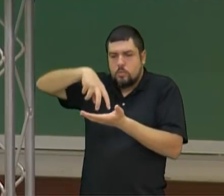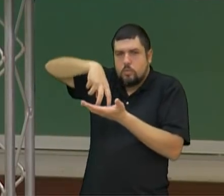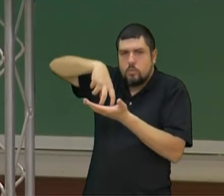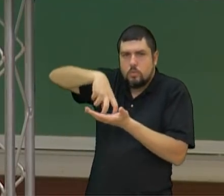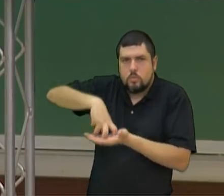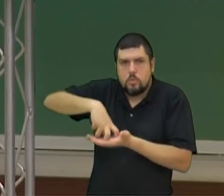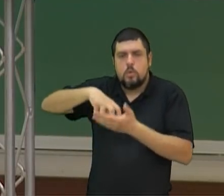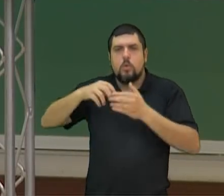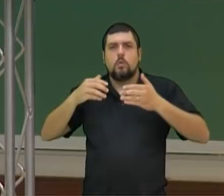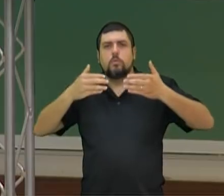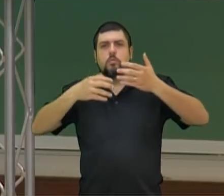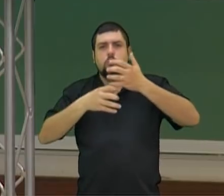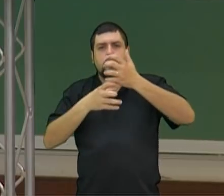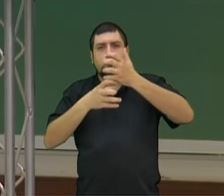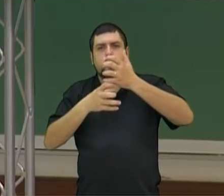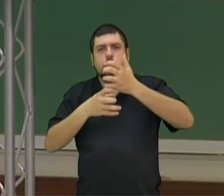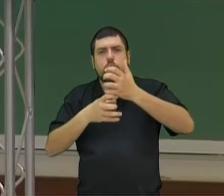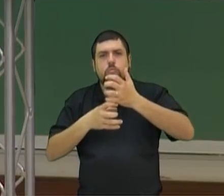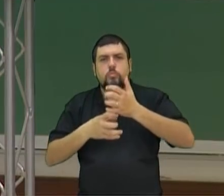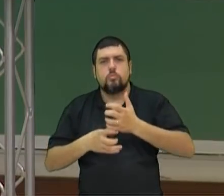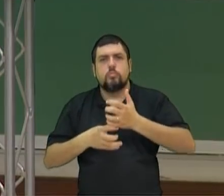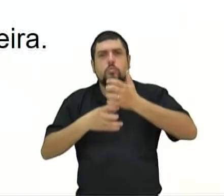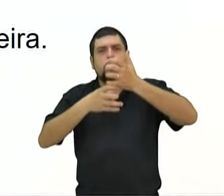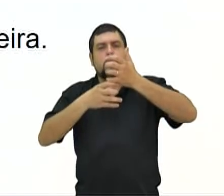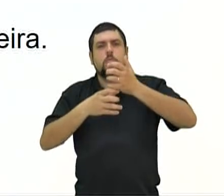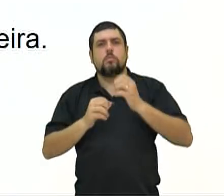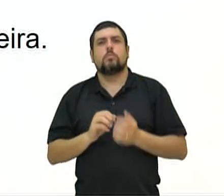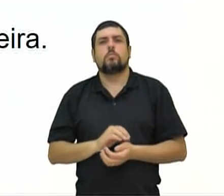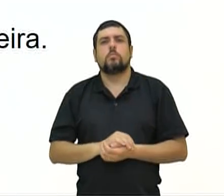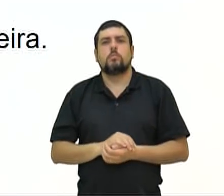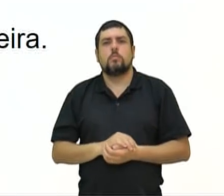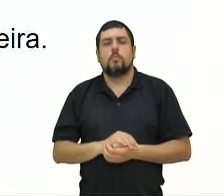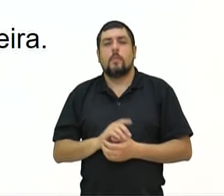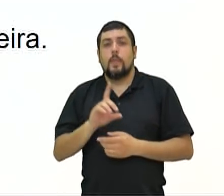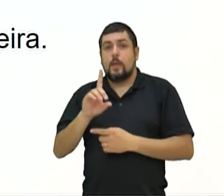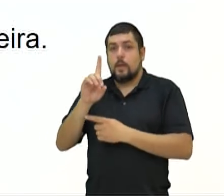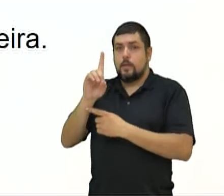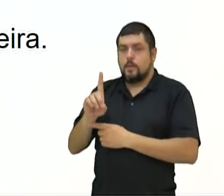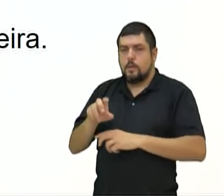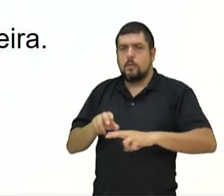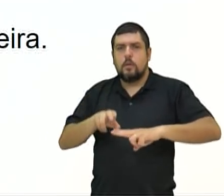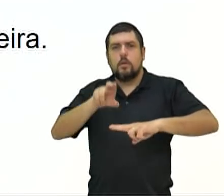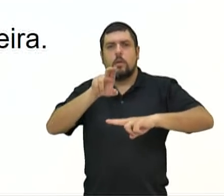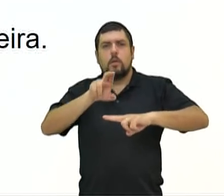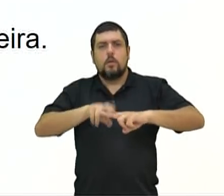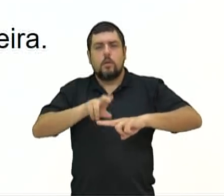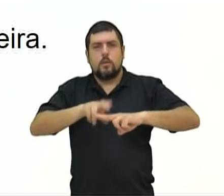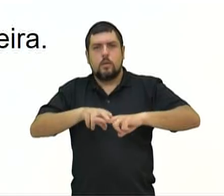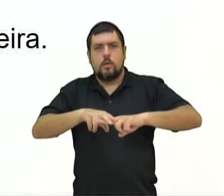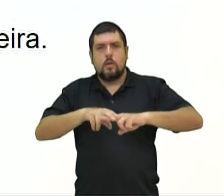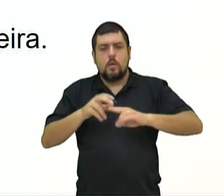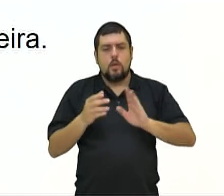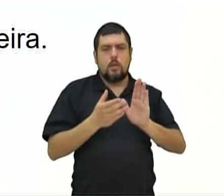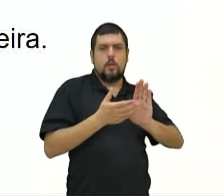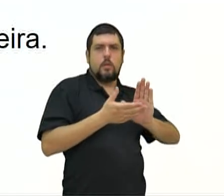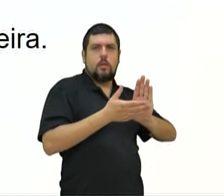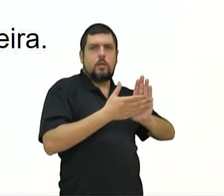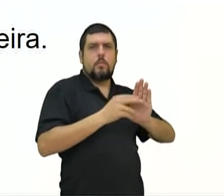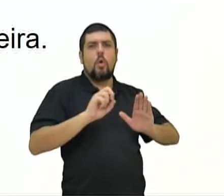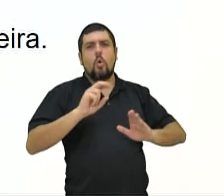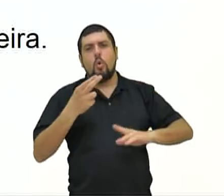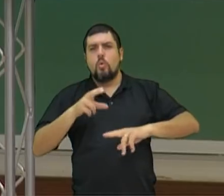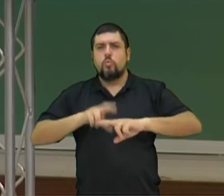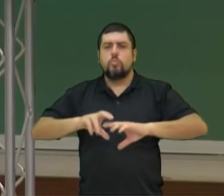o mais ereta possível. E letra D, sentar-se apoiando as costas no encosto da cadeira ou no sofá, onde seja.